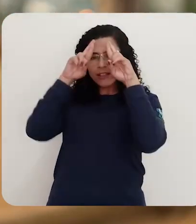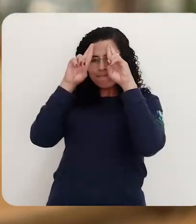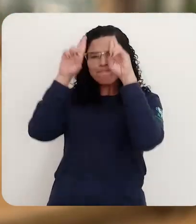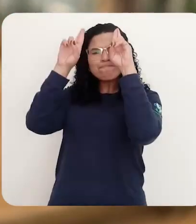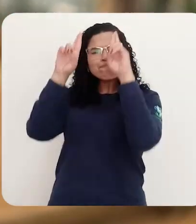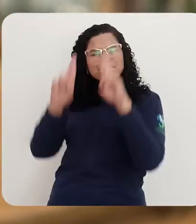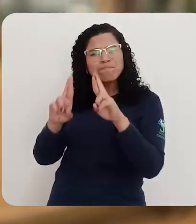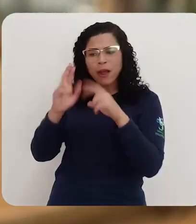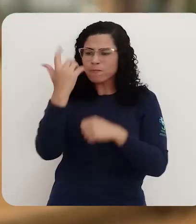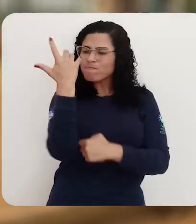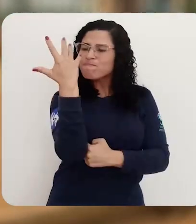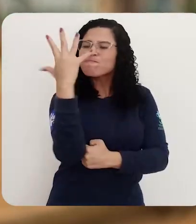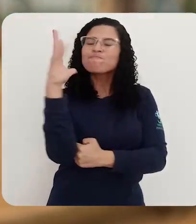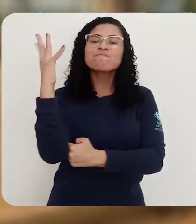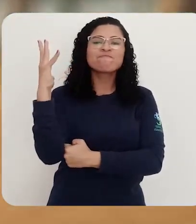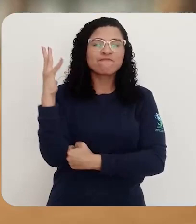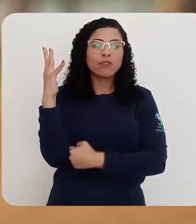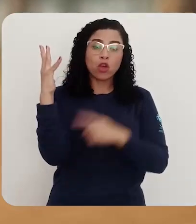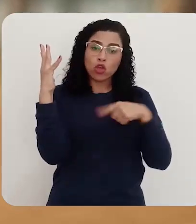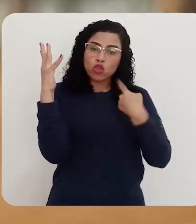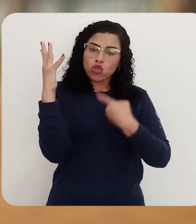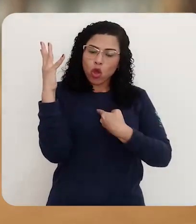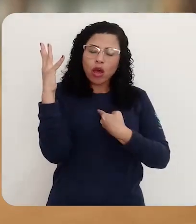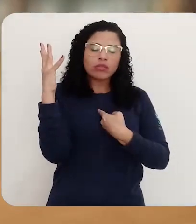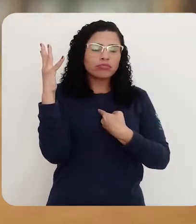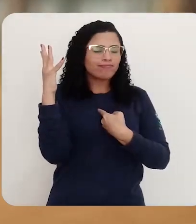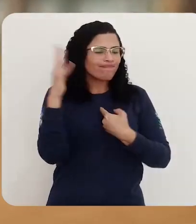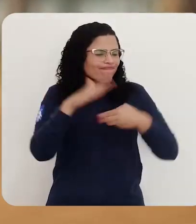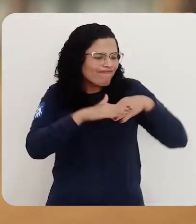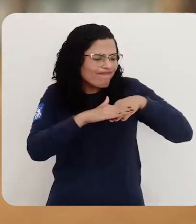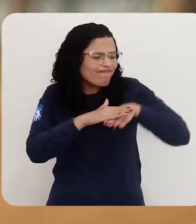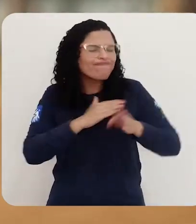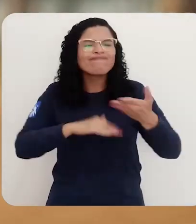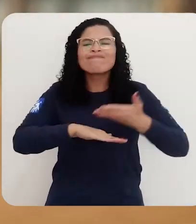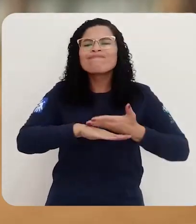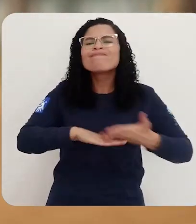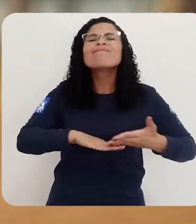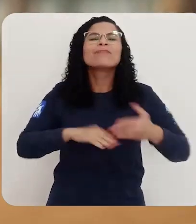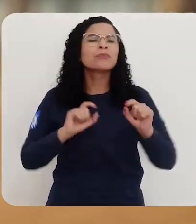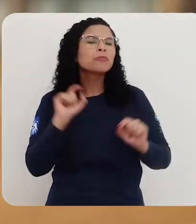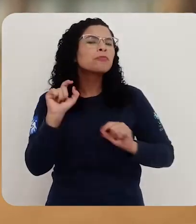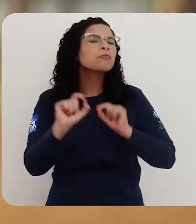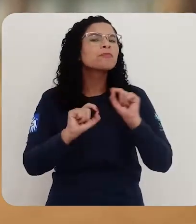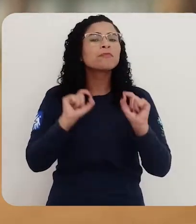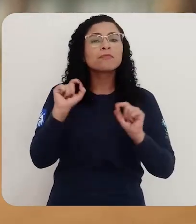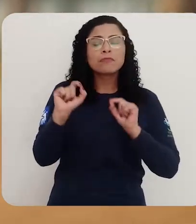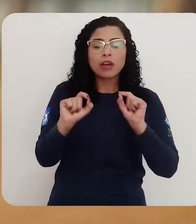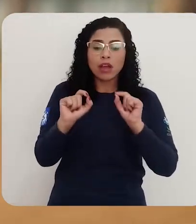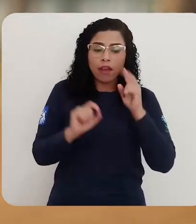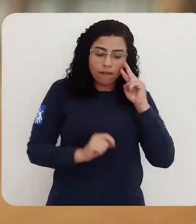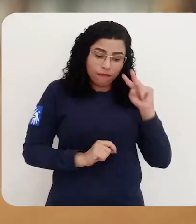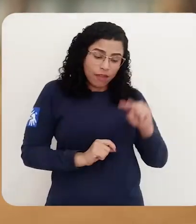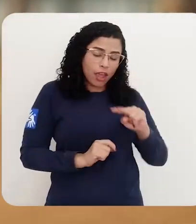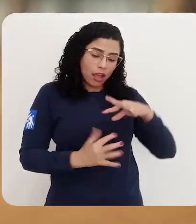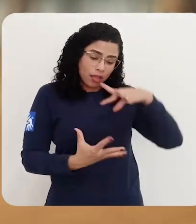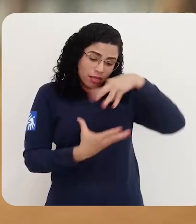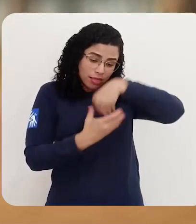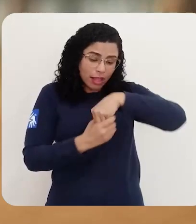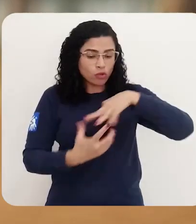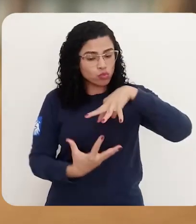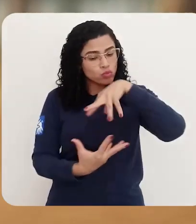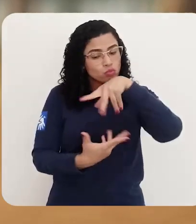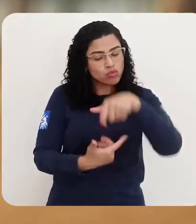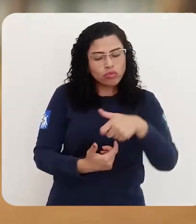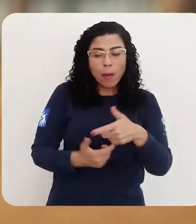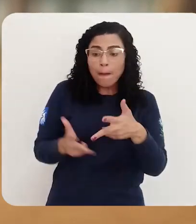no respeito com a natureza. Mas estamos tão habituados ao modo separado de nos ver no mundo que não nos